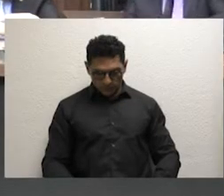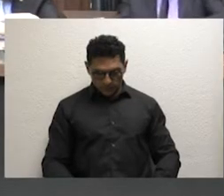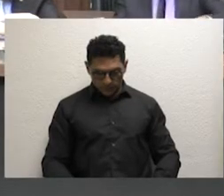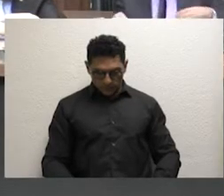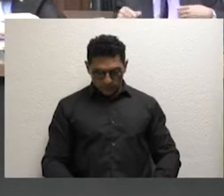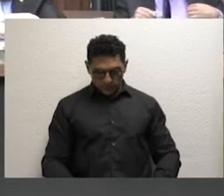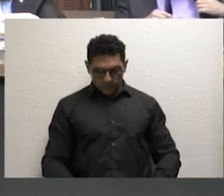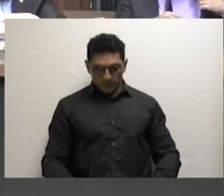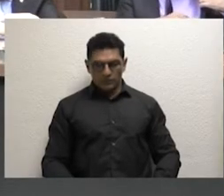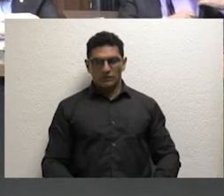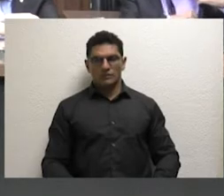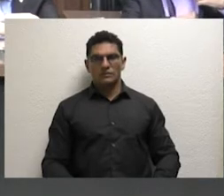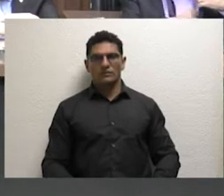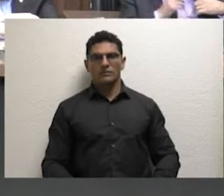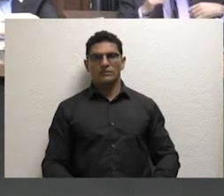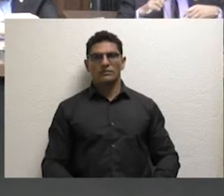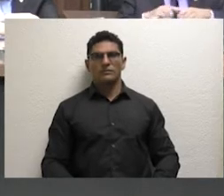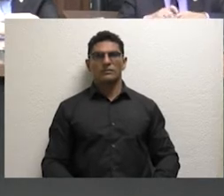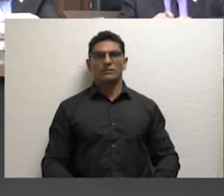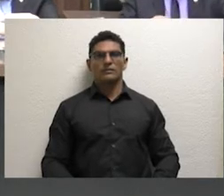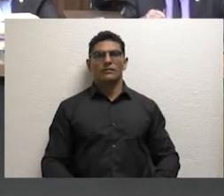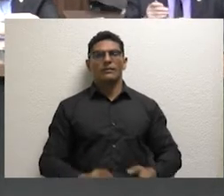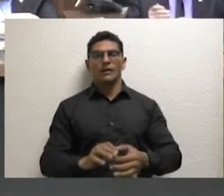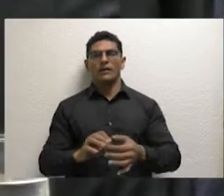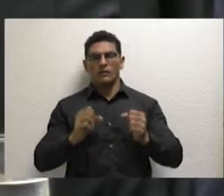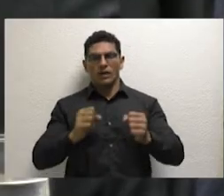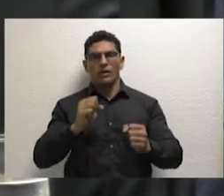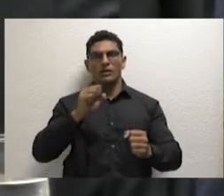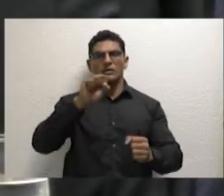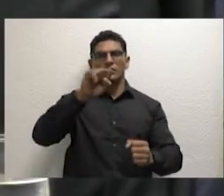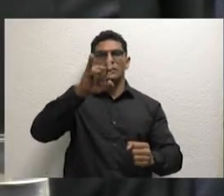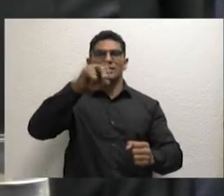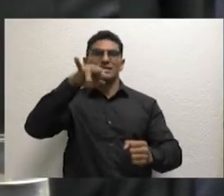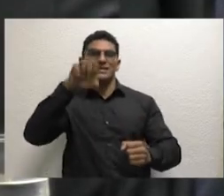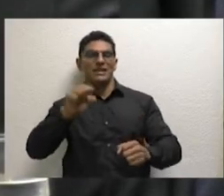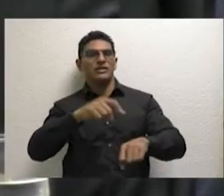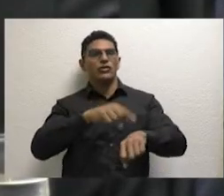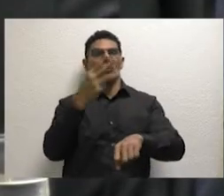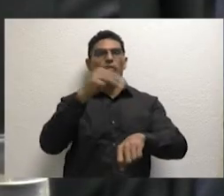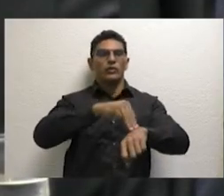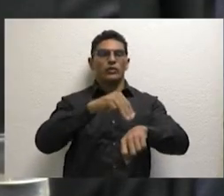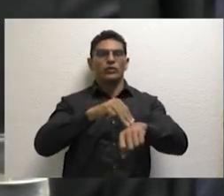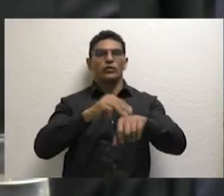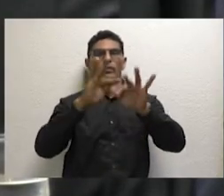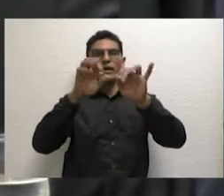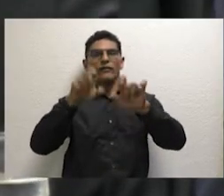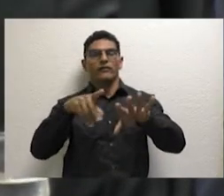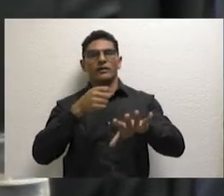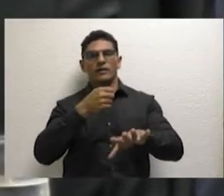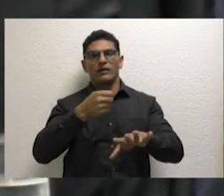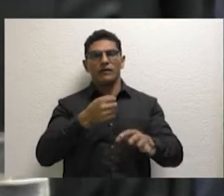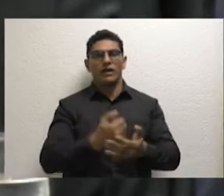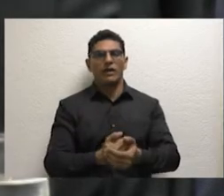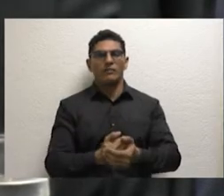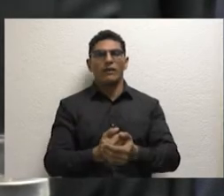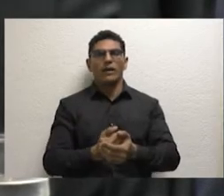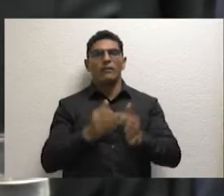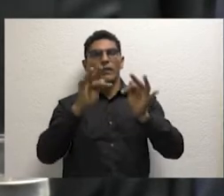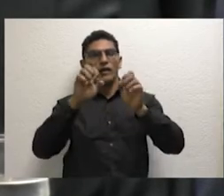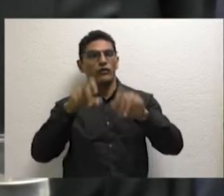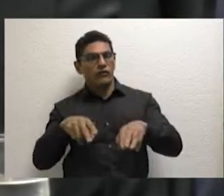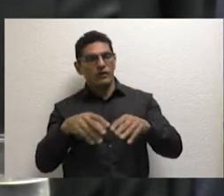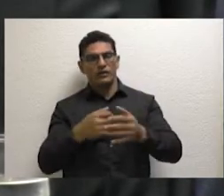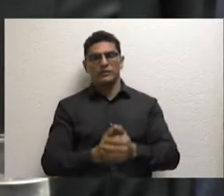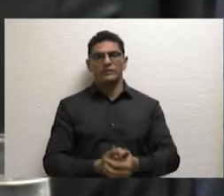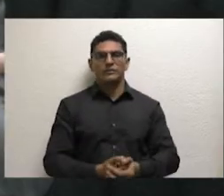deputado Sinésio vossa excelência quer concluir um minuto por favor para a conclusão deputado Sinésio a conclusão é que eu gostaria que tenha